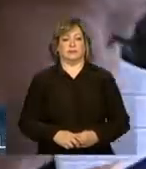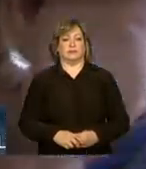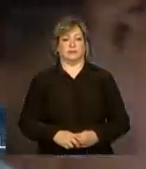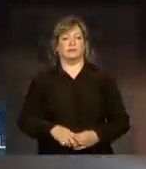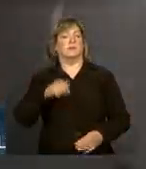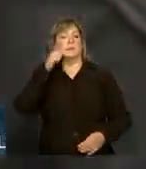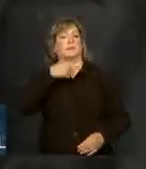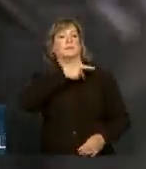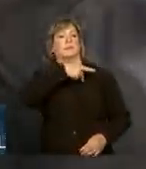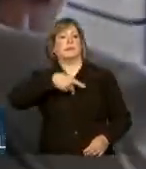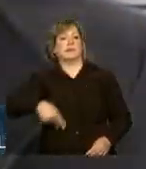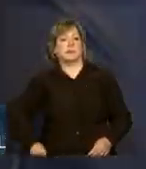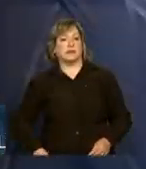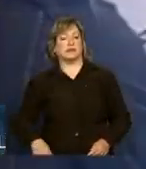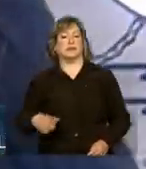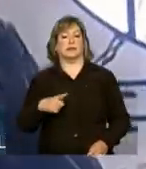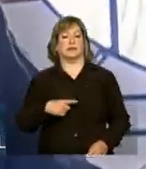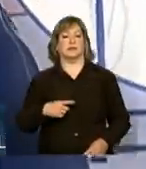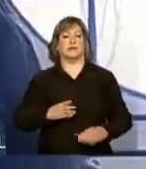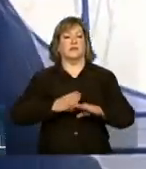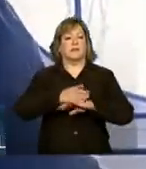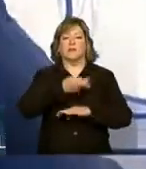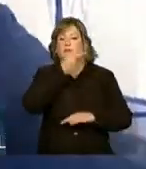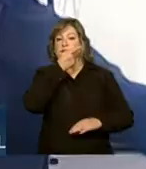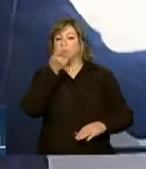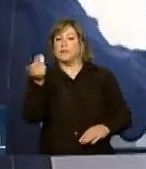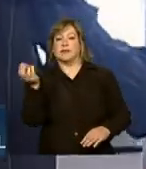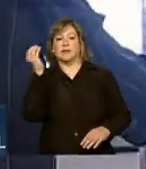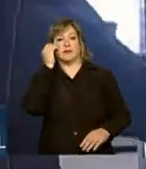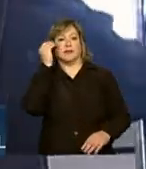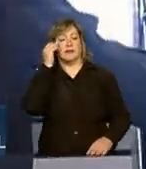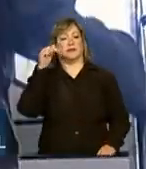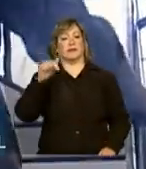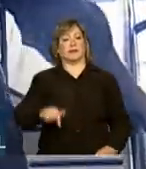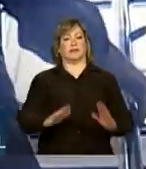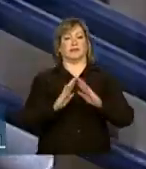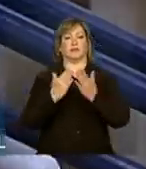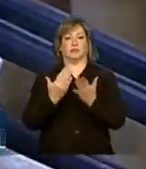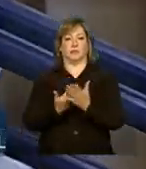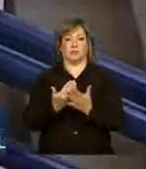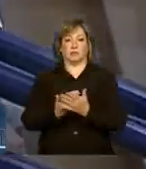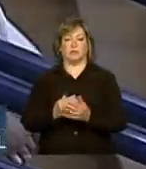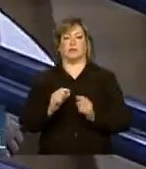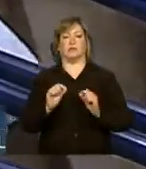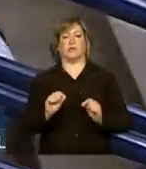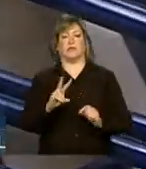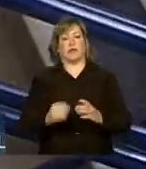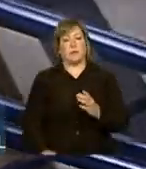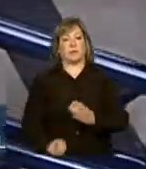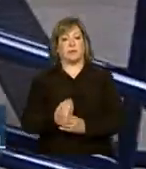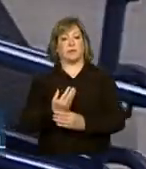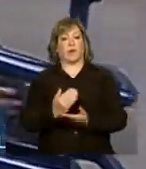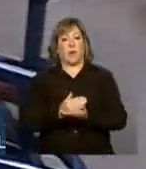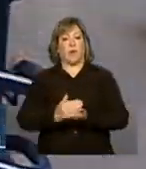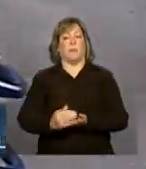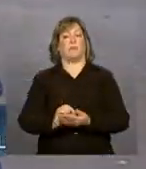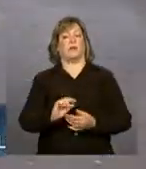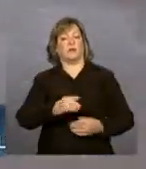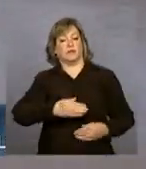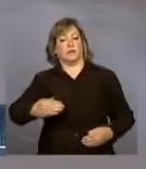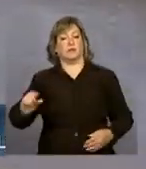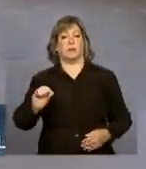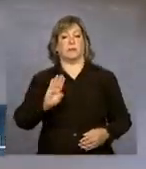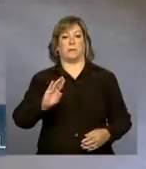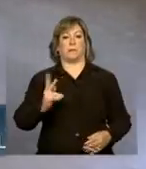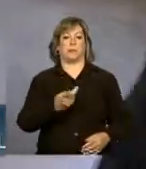A presidenta Dilma Rousseff, então, percorre as instalações desta unidade de educação infantil, que vai ser inaugurada logo mais em Belo